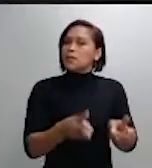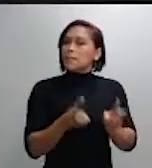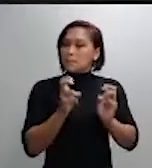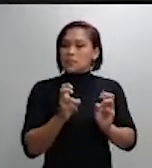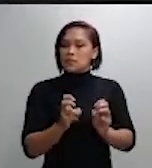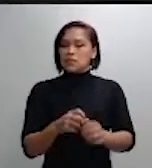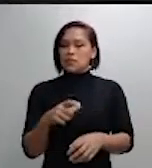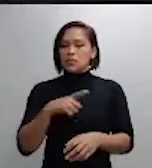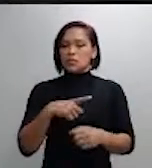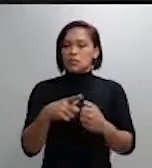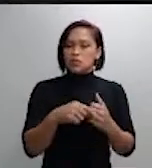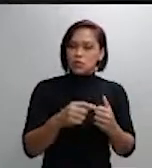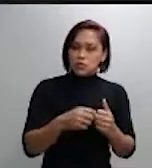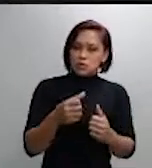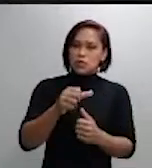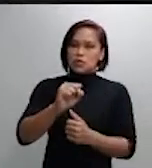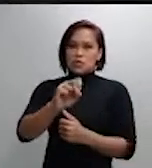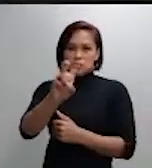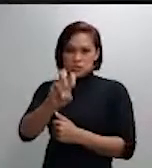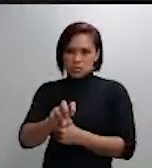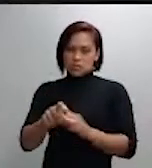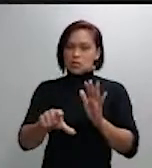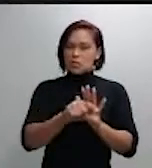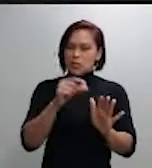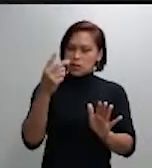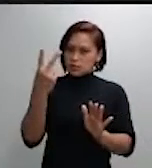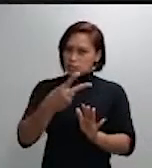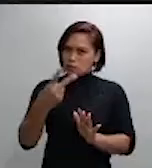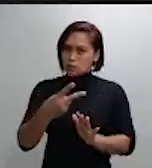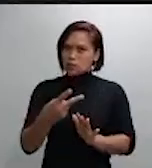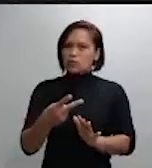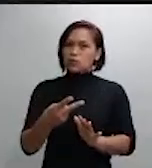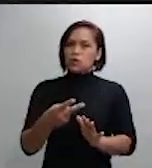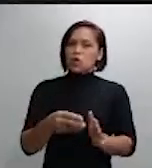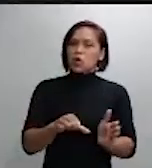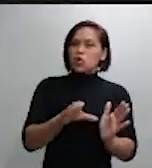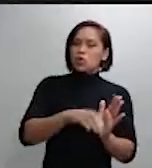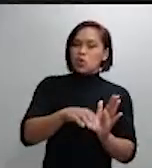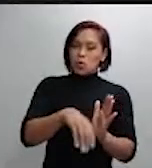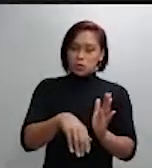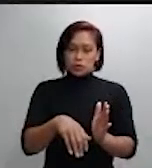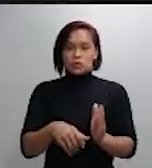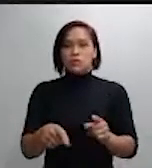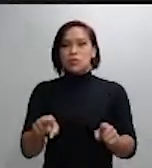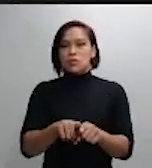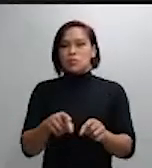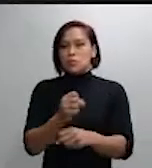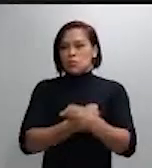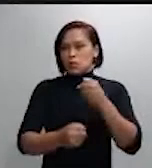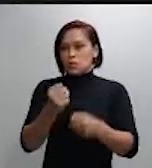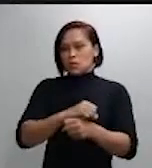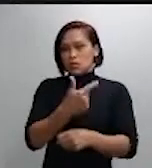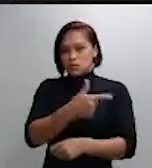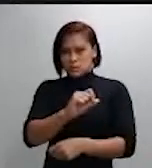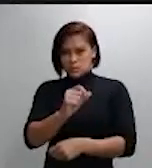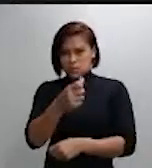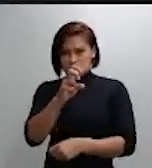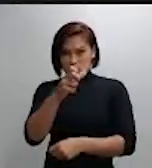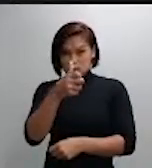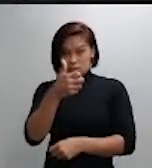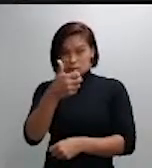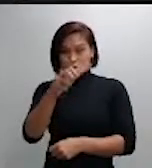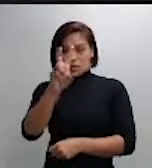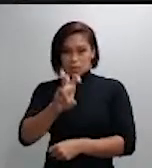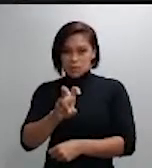artigo 85, parágrafo 2º do Código de Processo Civil de 2015. Pois é sobre este